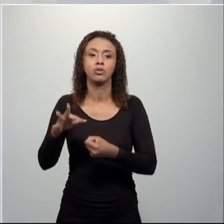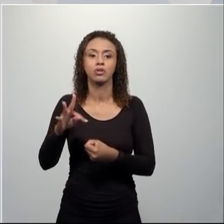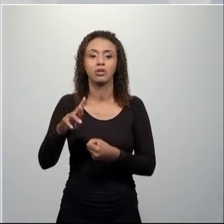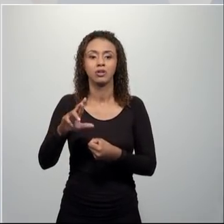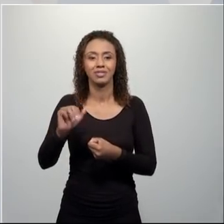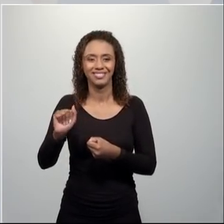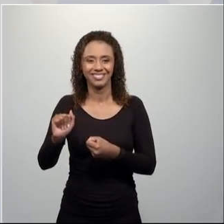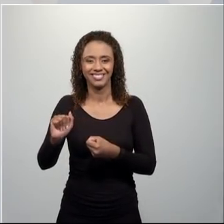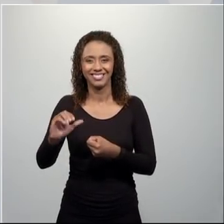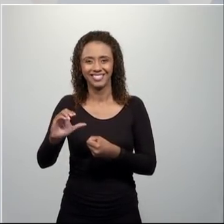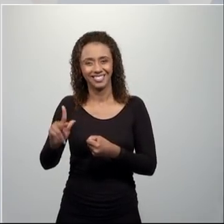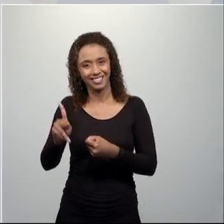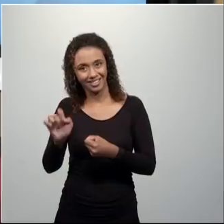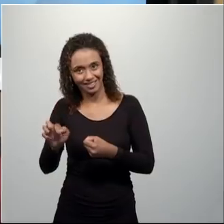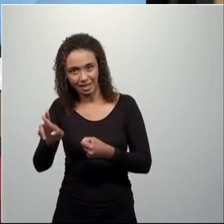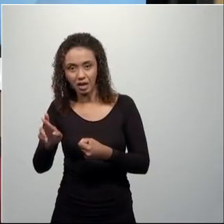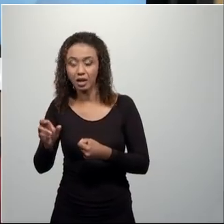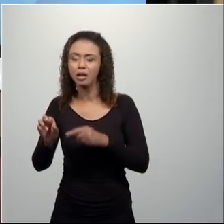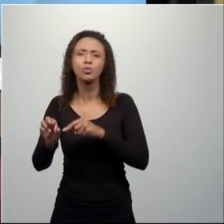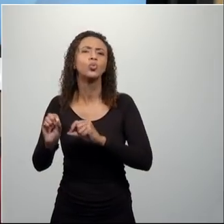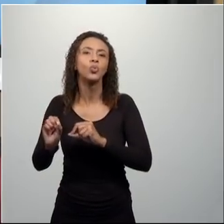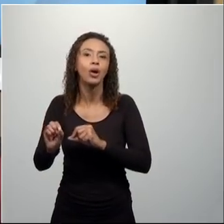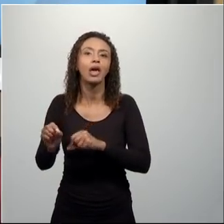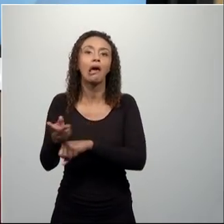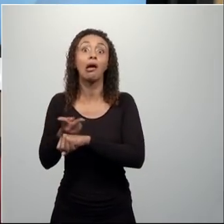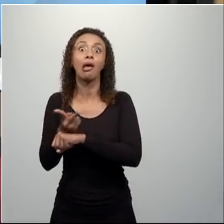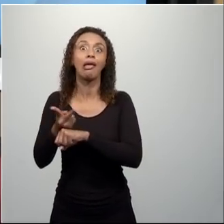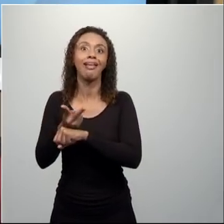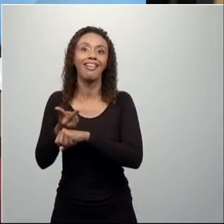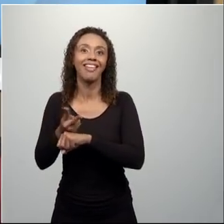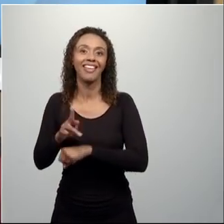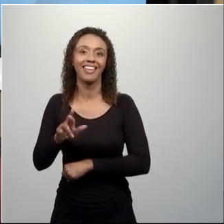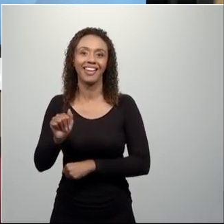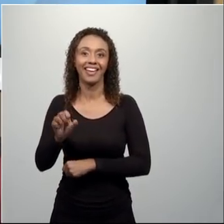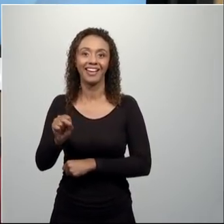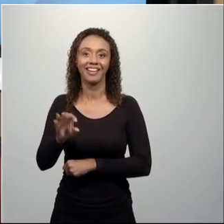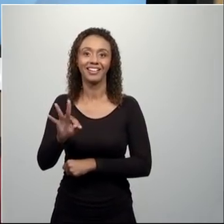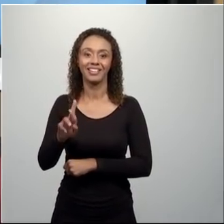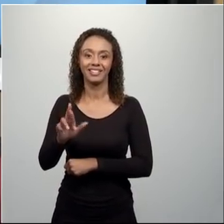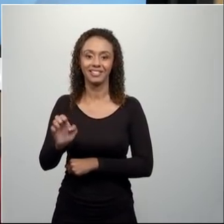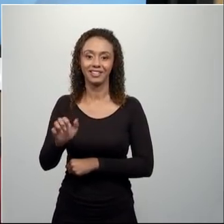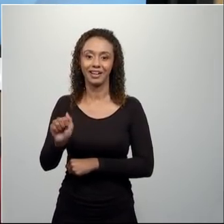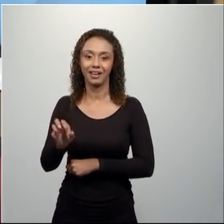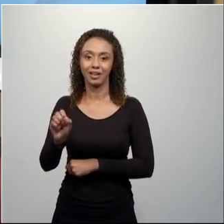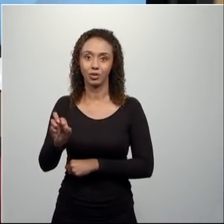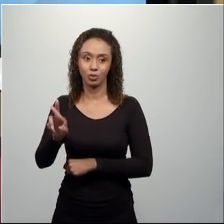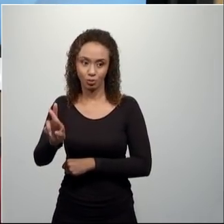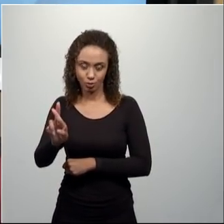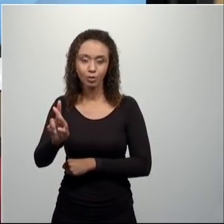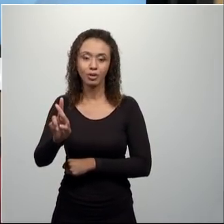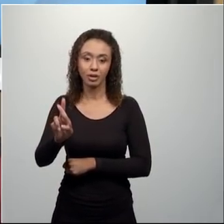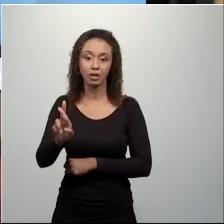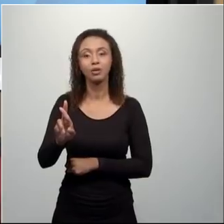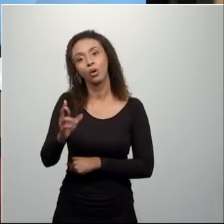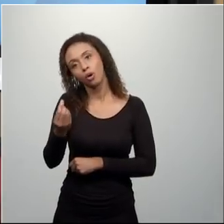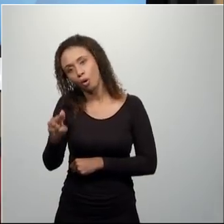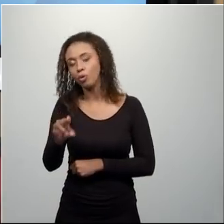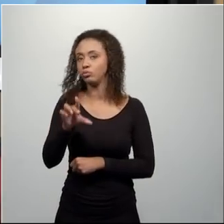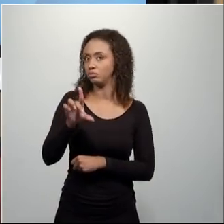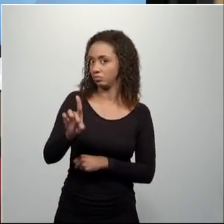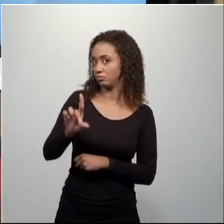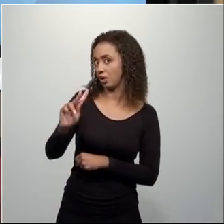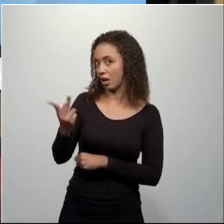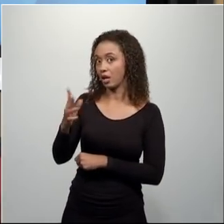rastreador ou então usando o mecanismo de busca estruturada a gente falou antes de debater e aí depois que ele